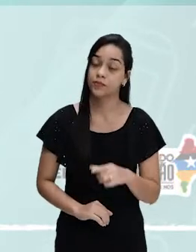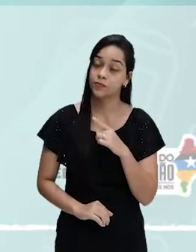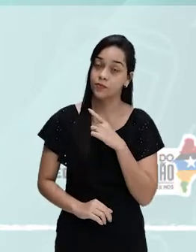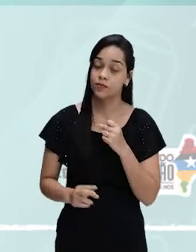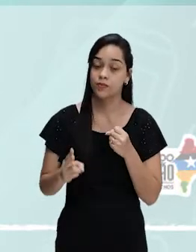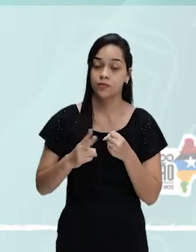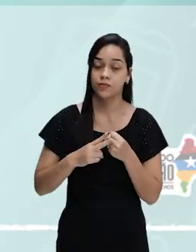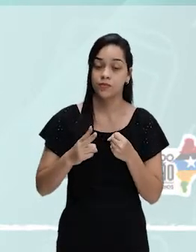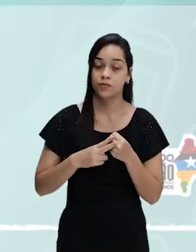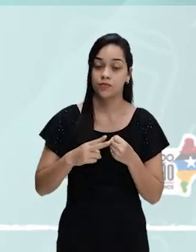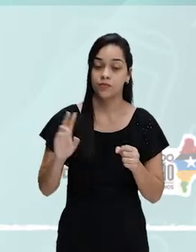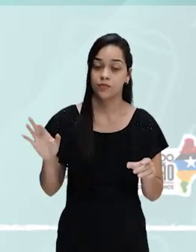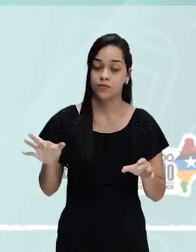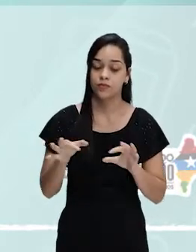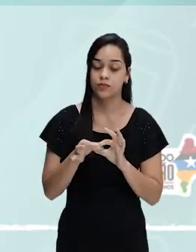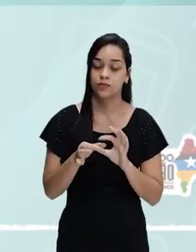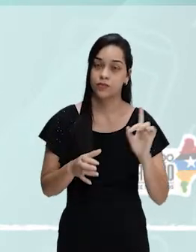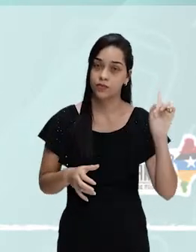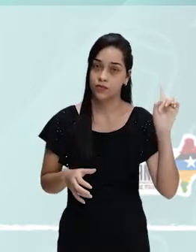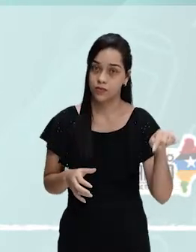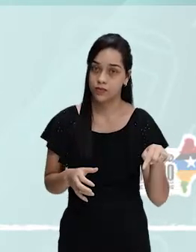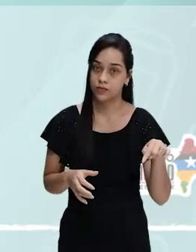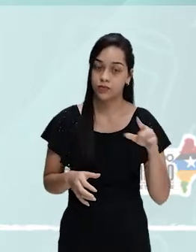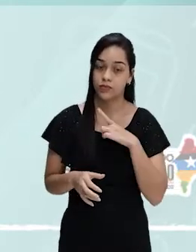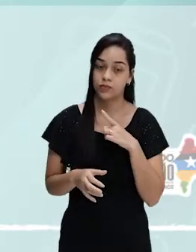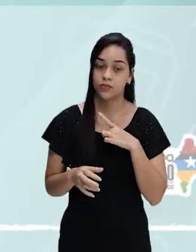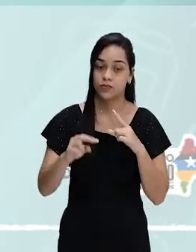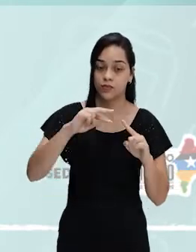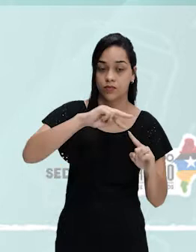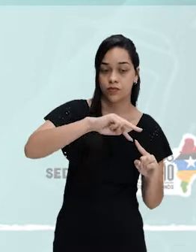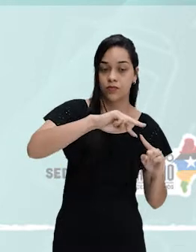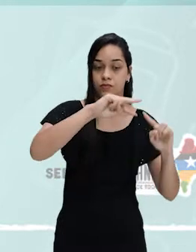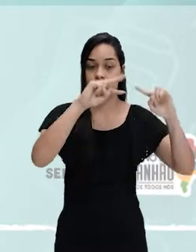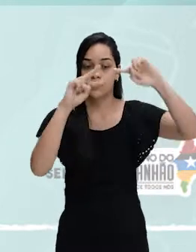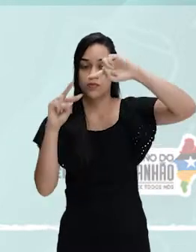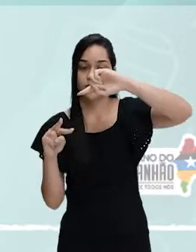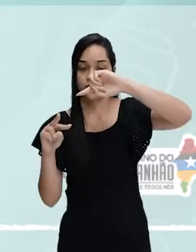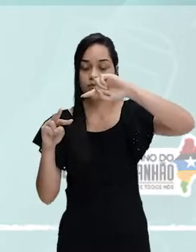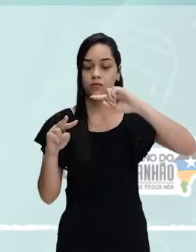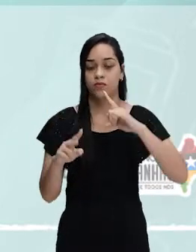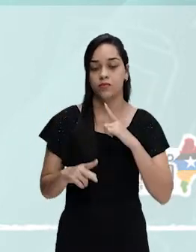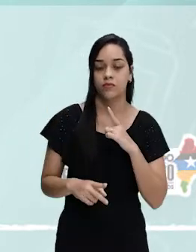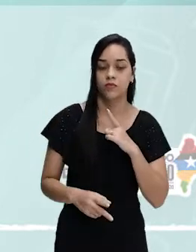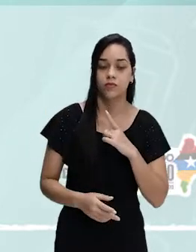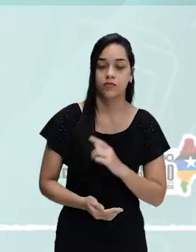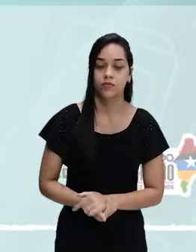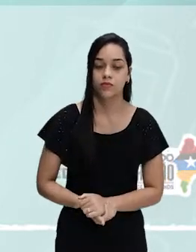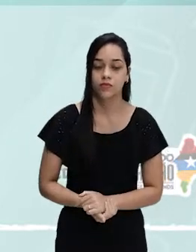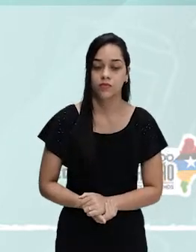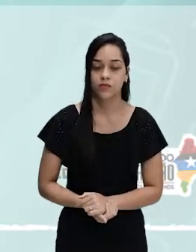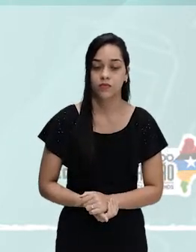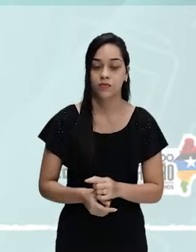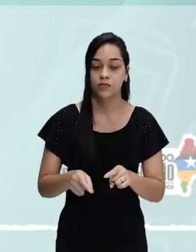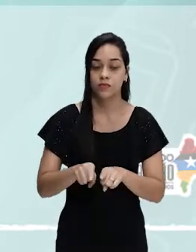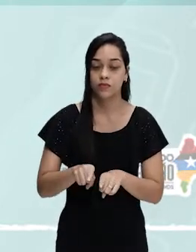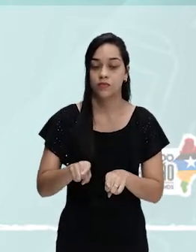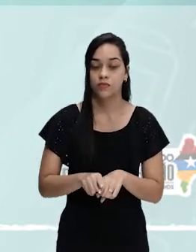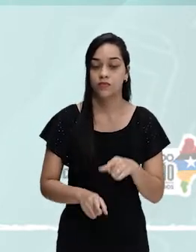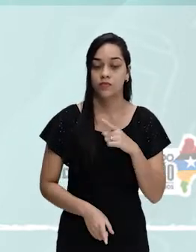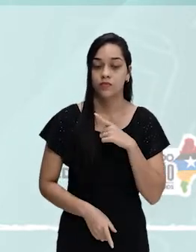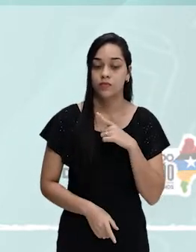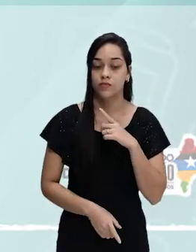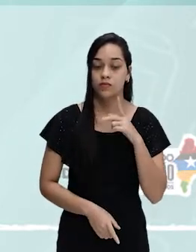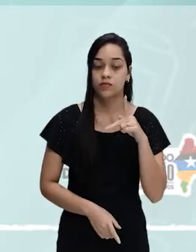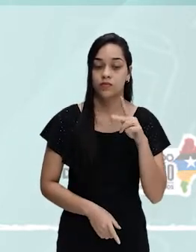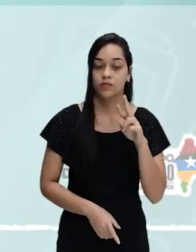um verbo de ligação, a setinha está um pouquinho afastada, né, para o provável. E eu tenho um